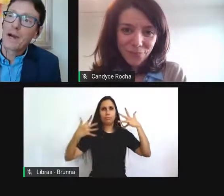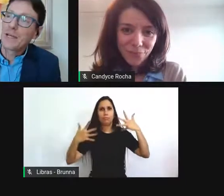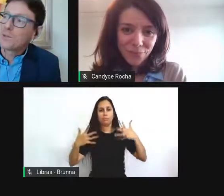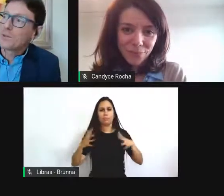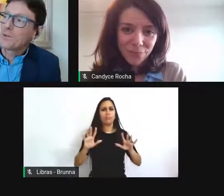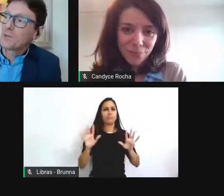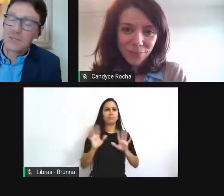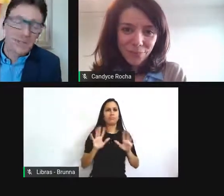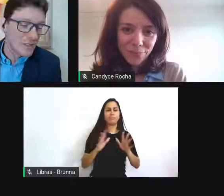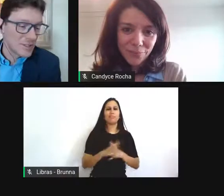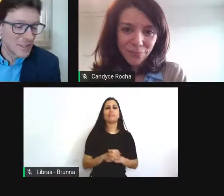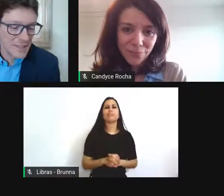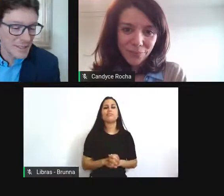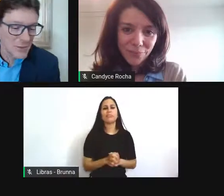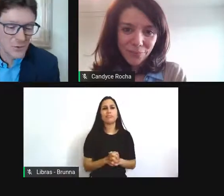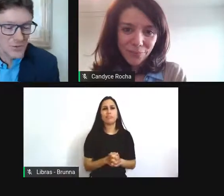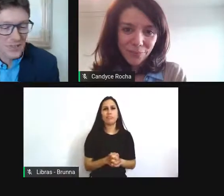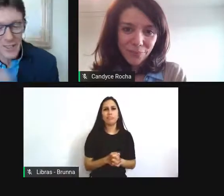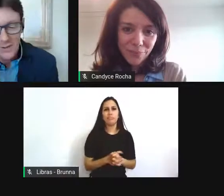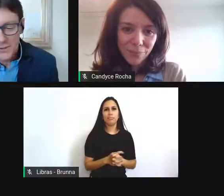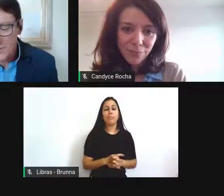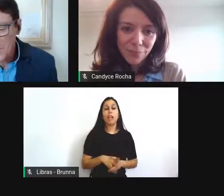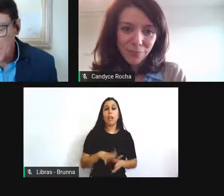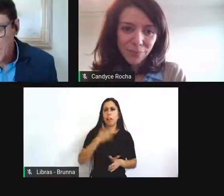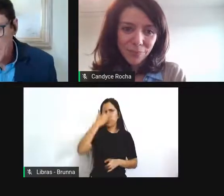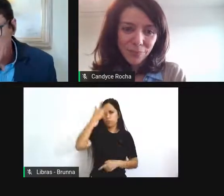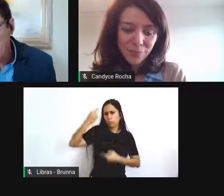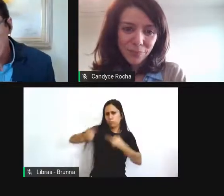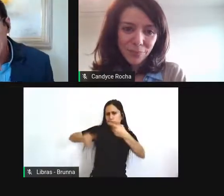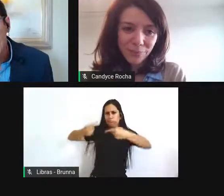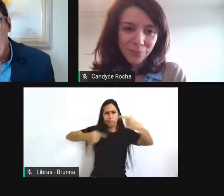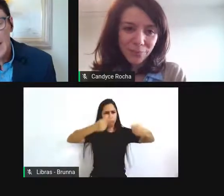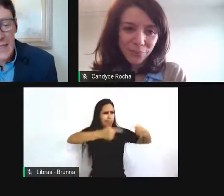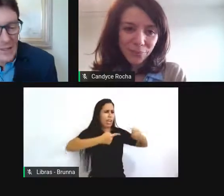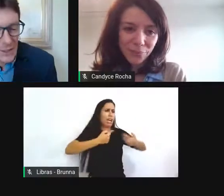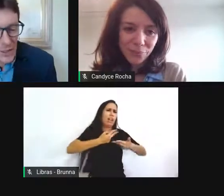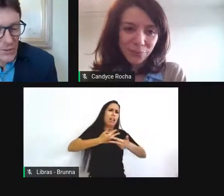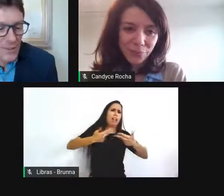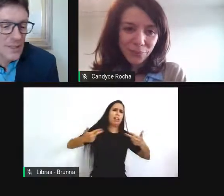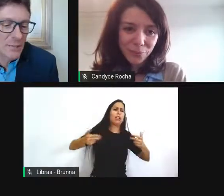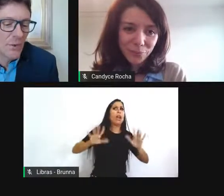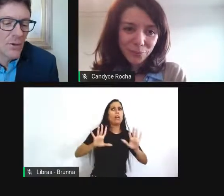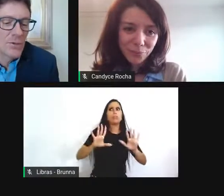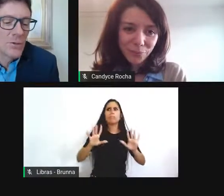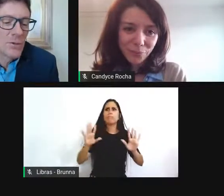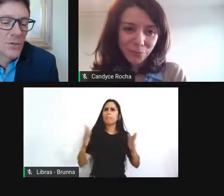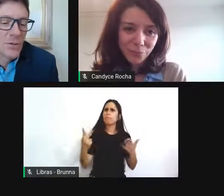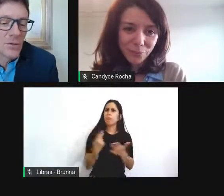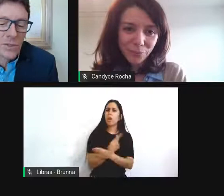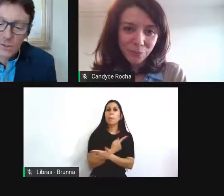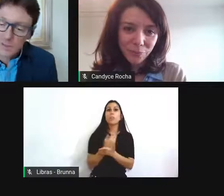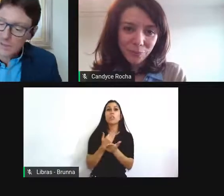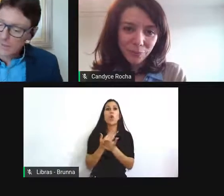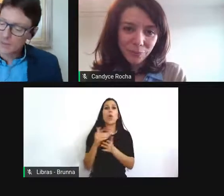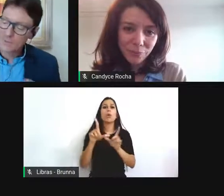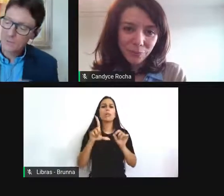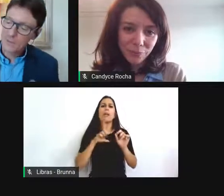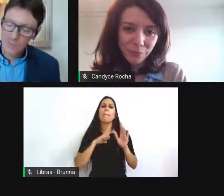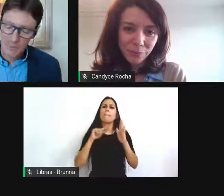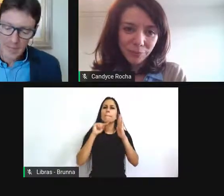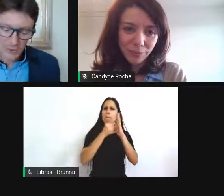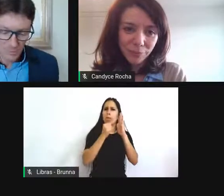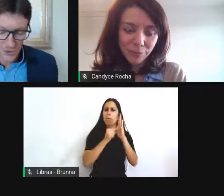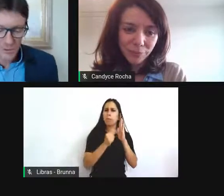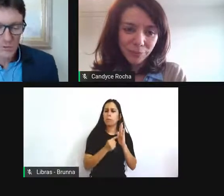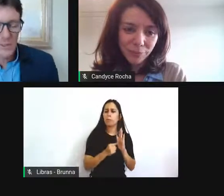detector automático de quem está discursando, a 1000 coisas, até que ele chegou nesse ponto e estou também